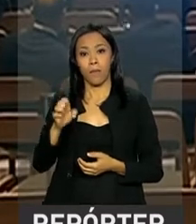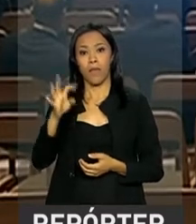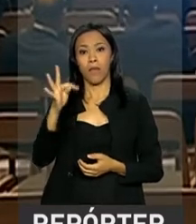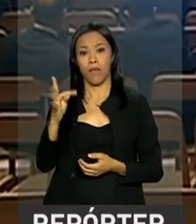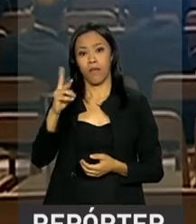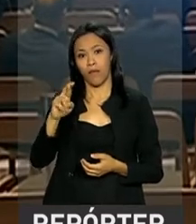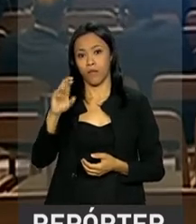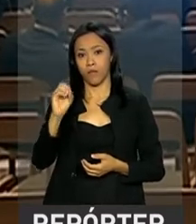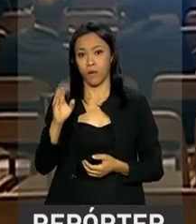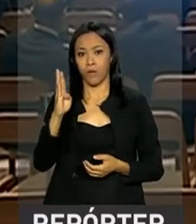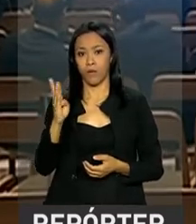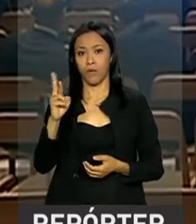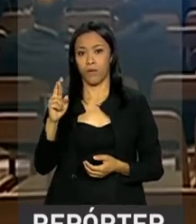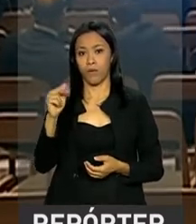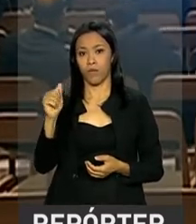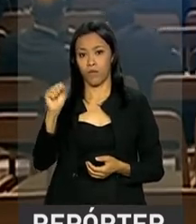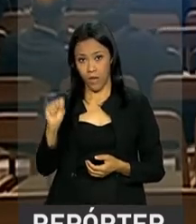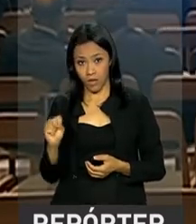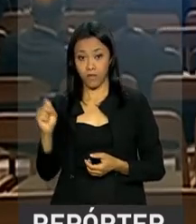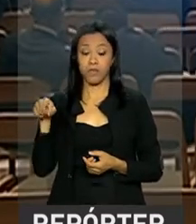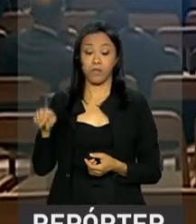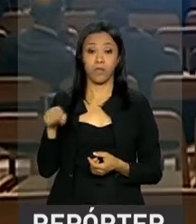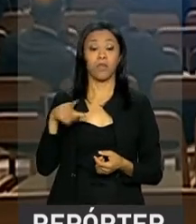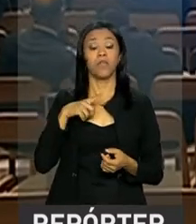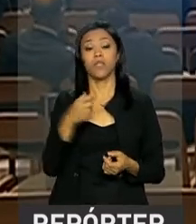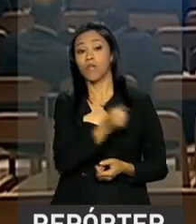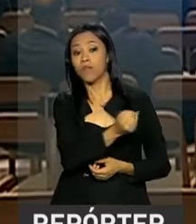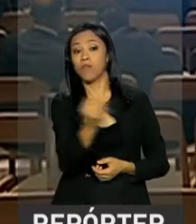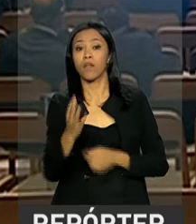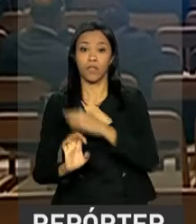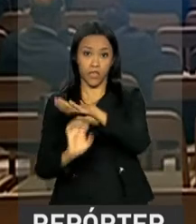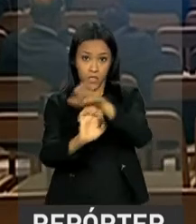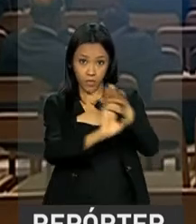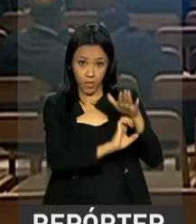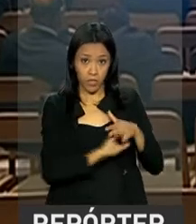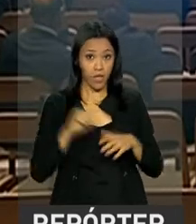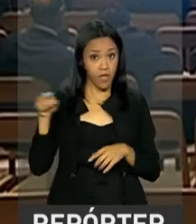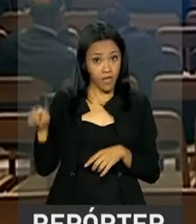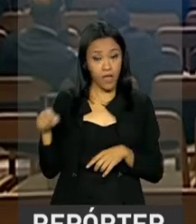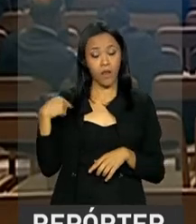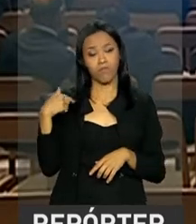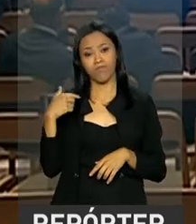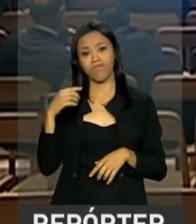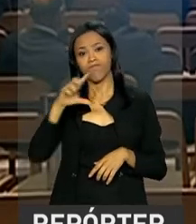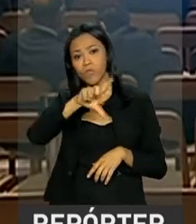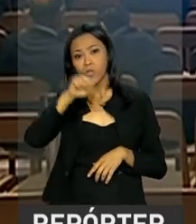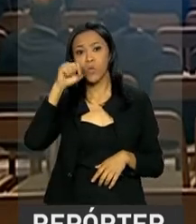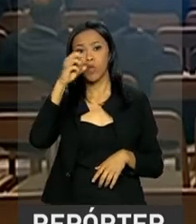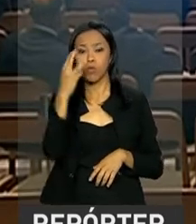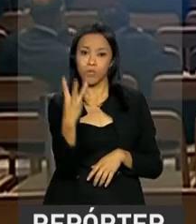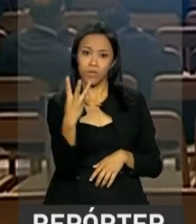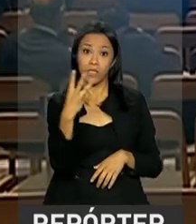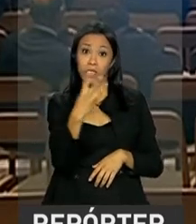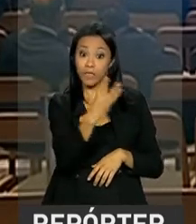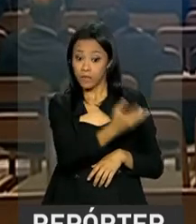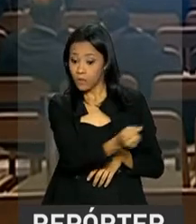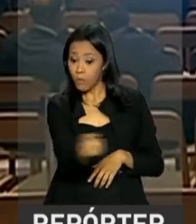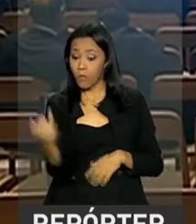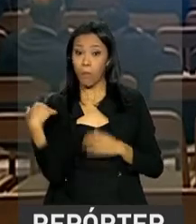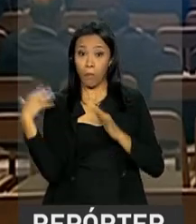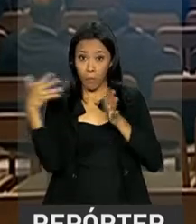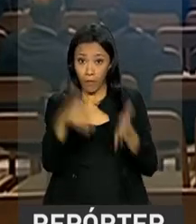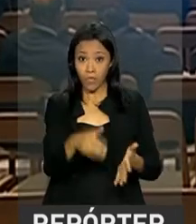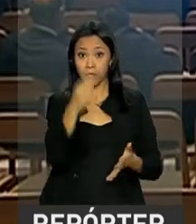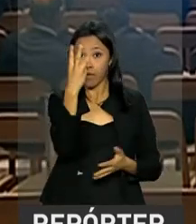são multinacionais e a Petrobras exerceu a opção de participar em 3 dos 8 blocos